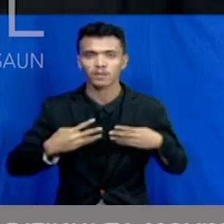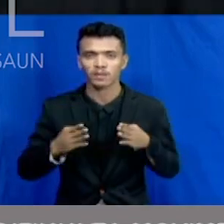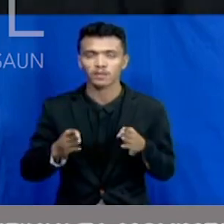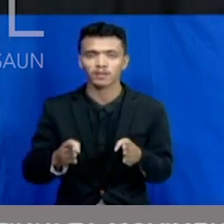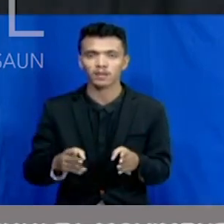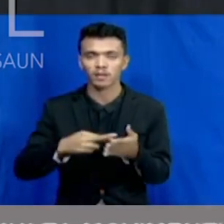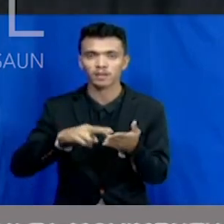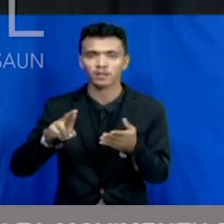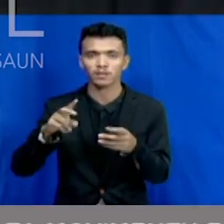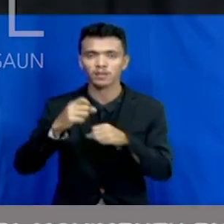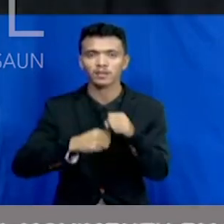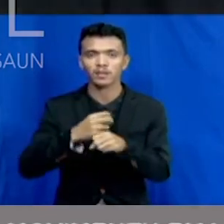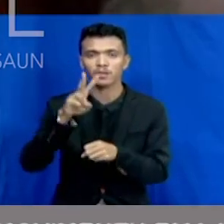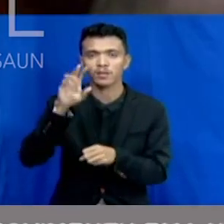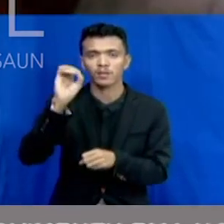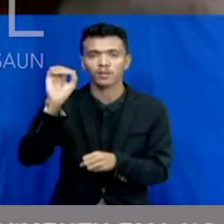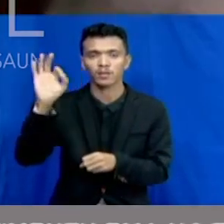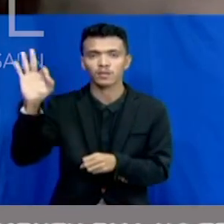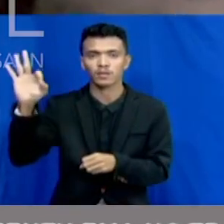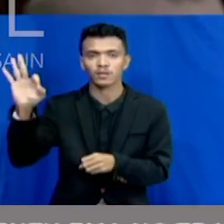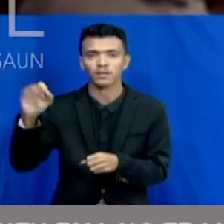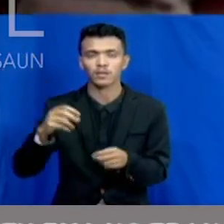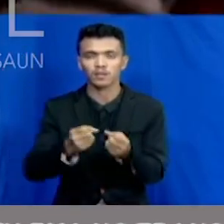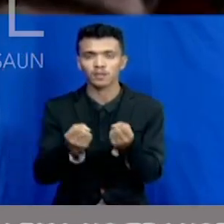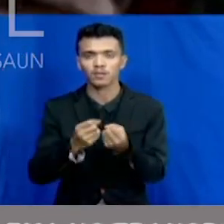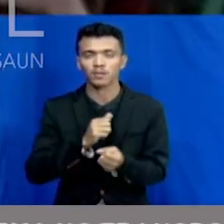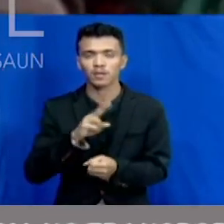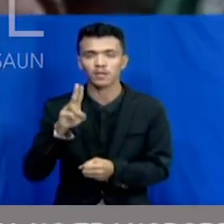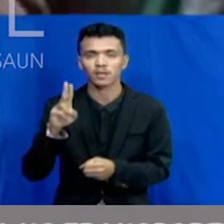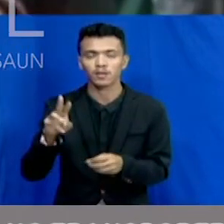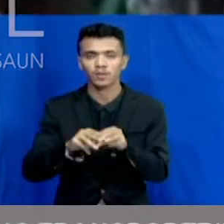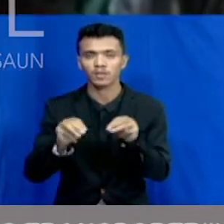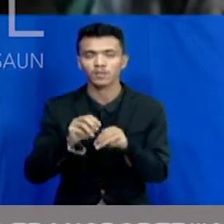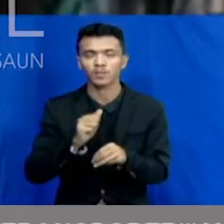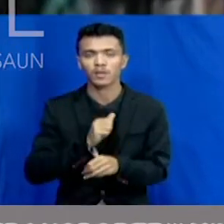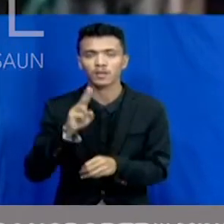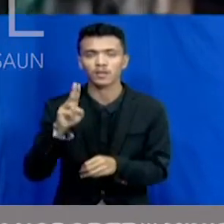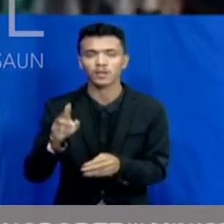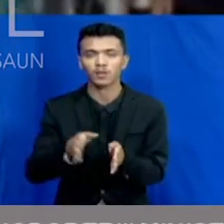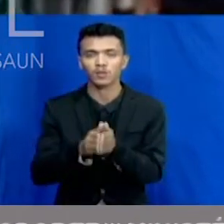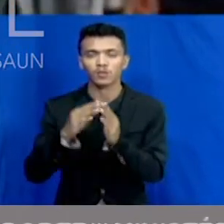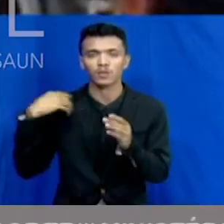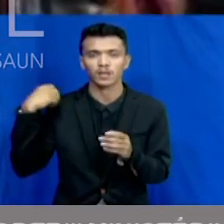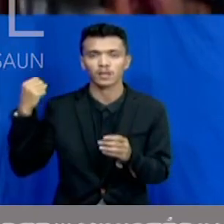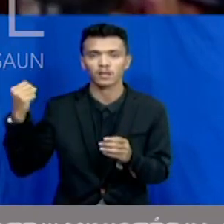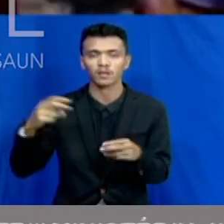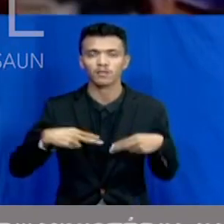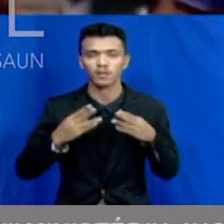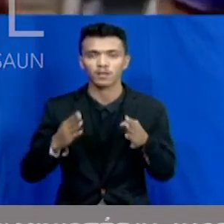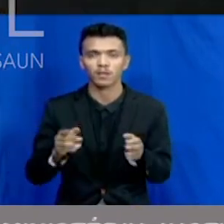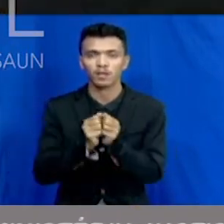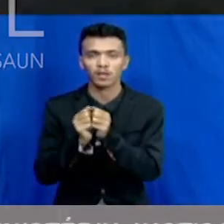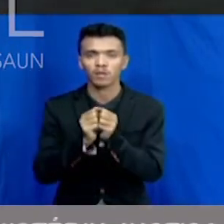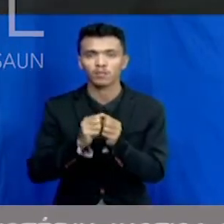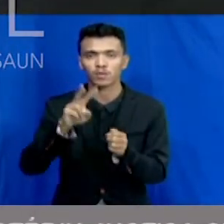registrado tinan rihun ruasia, iha suku Ainaru posto administrativo Ainaru Vila município Ainaru, husu ba kandidatu veterano hamutuk